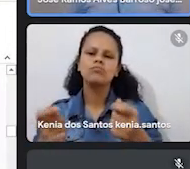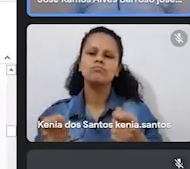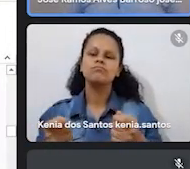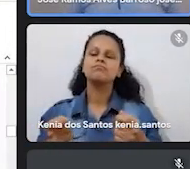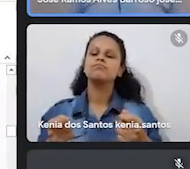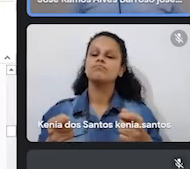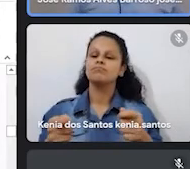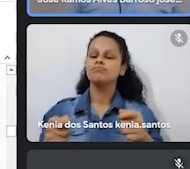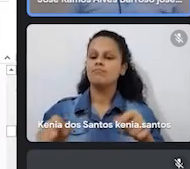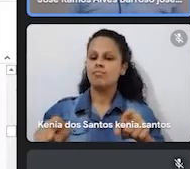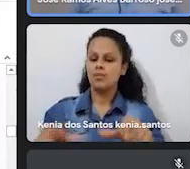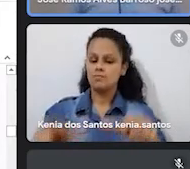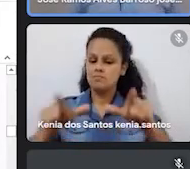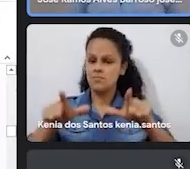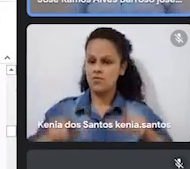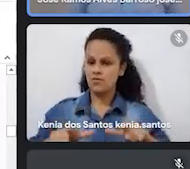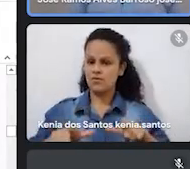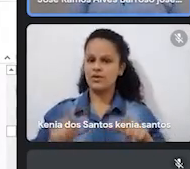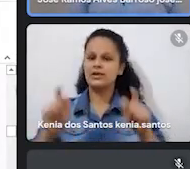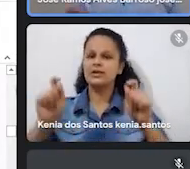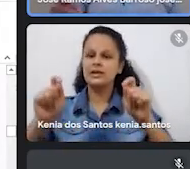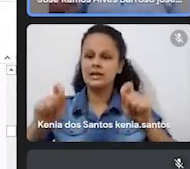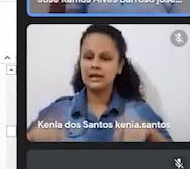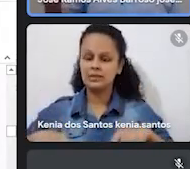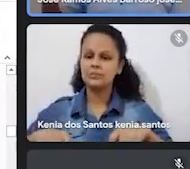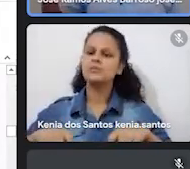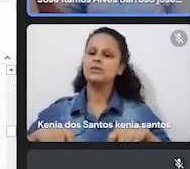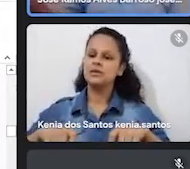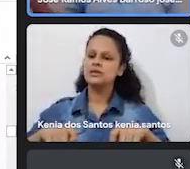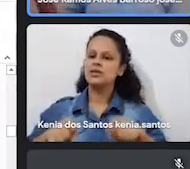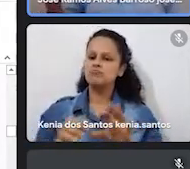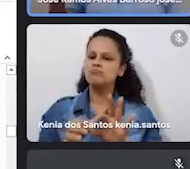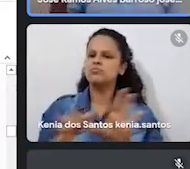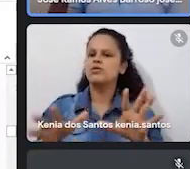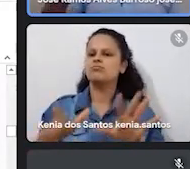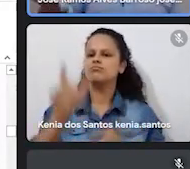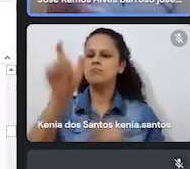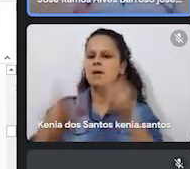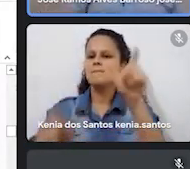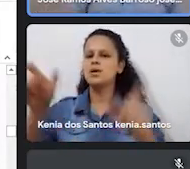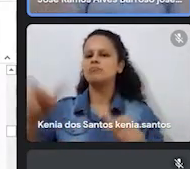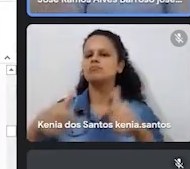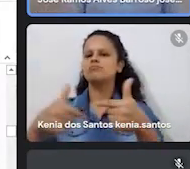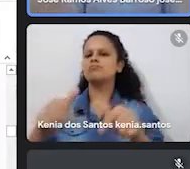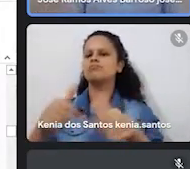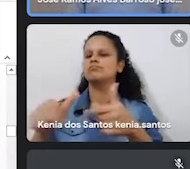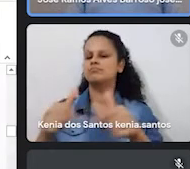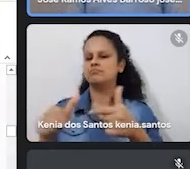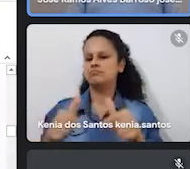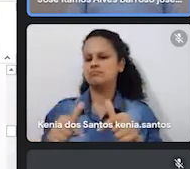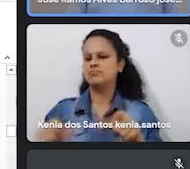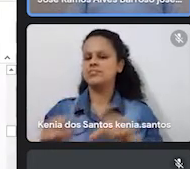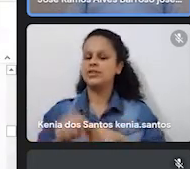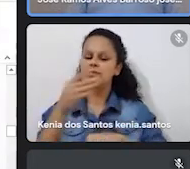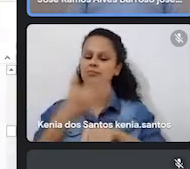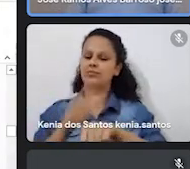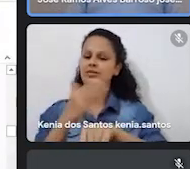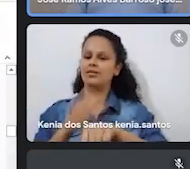habilitação, capacitação, autorização dos trabalhadores e dos treinamentos